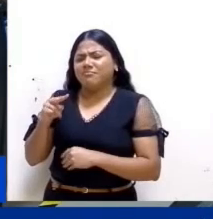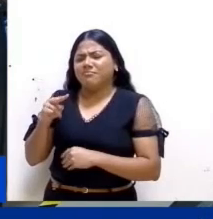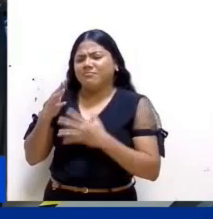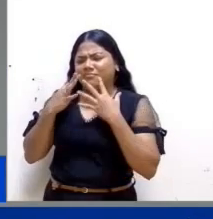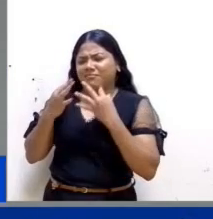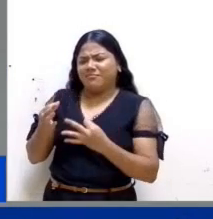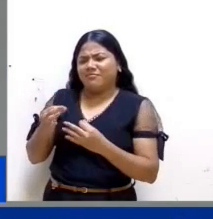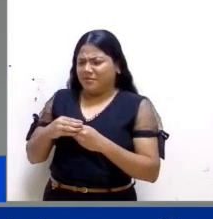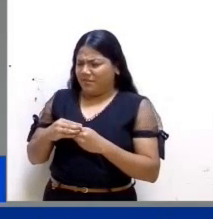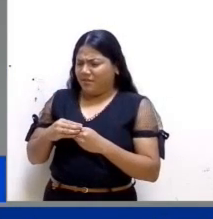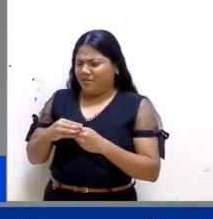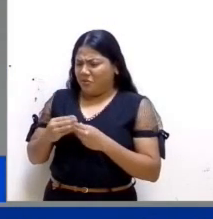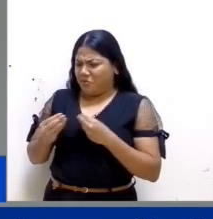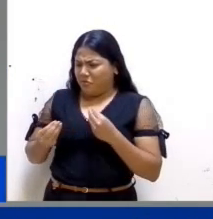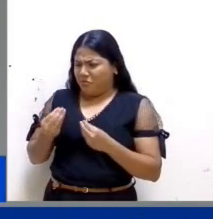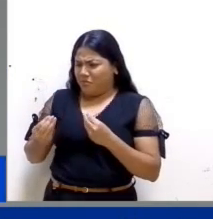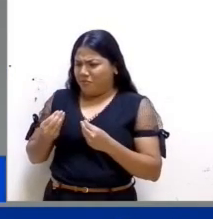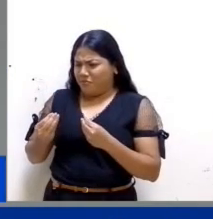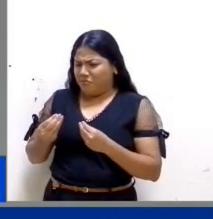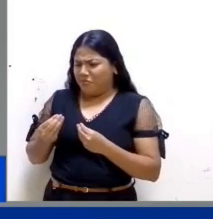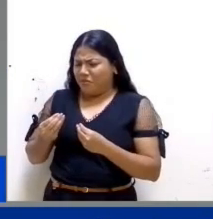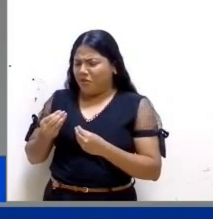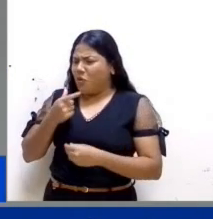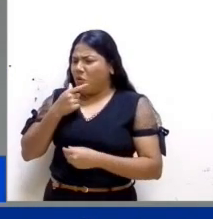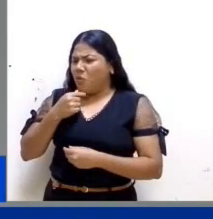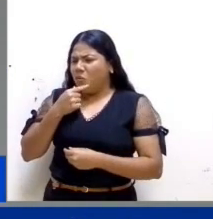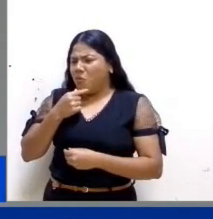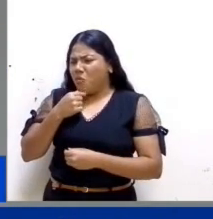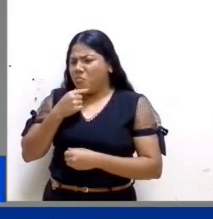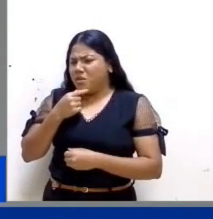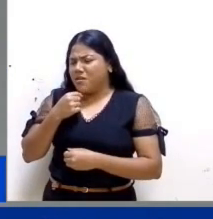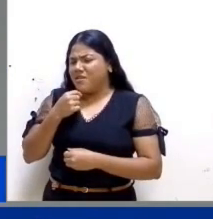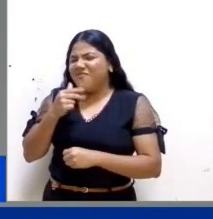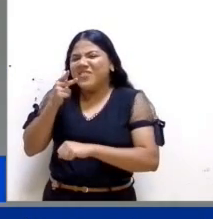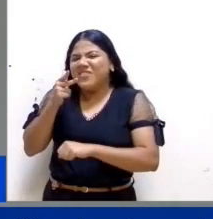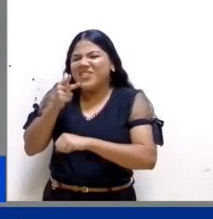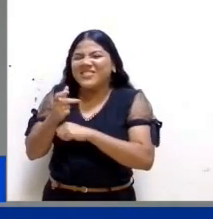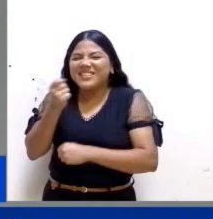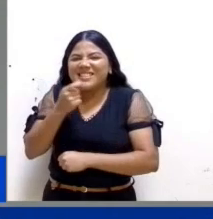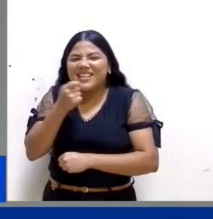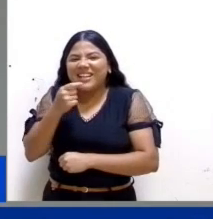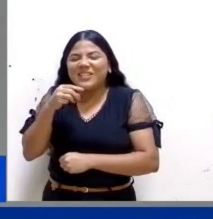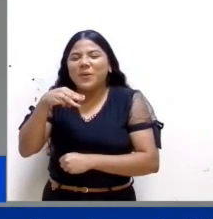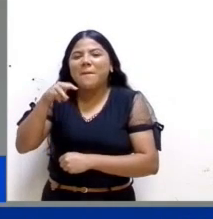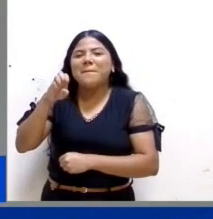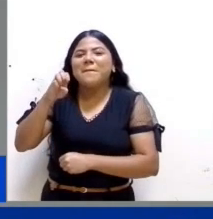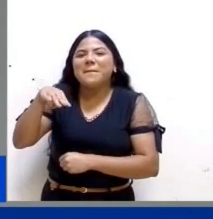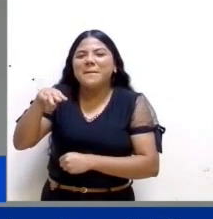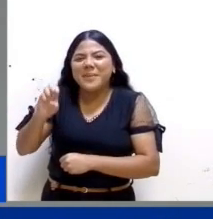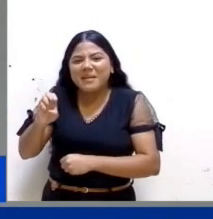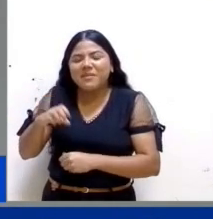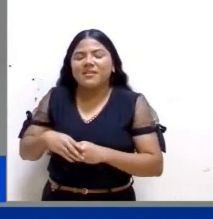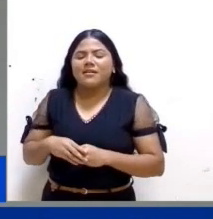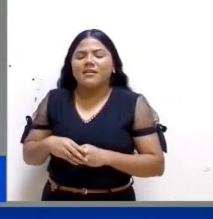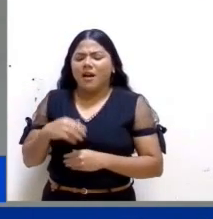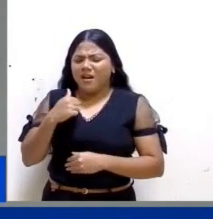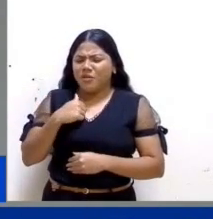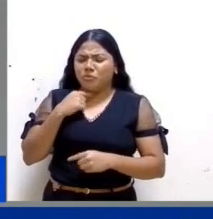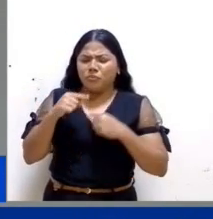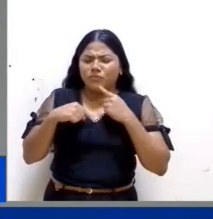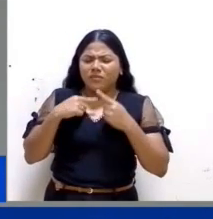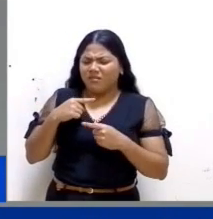vivo para contar essa história. E a mulher dele passando a roupa do meme e o marido contando essa história. Eu disse, esse homem está vivo para contar essa história,